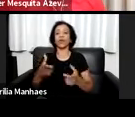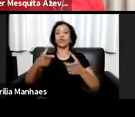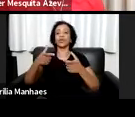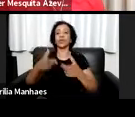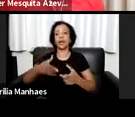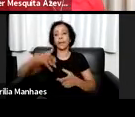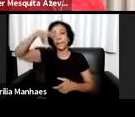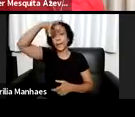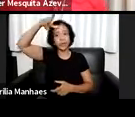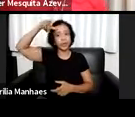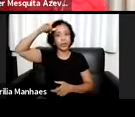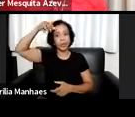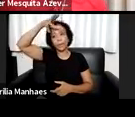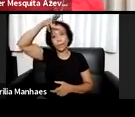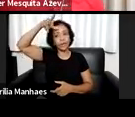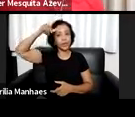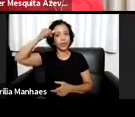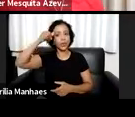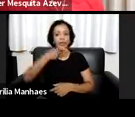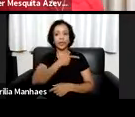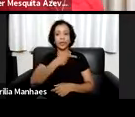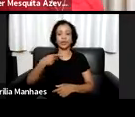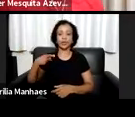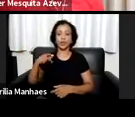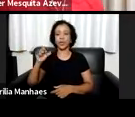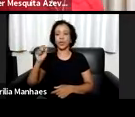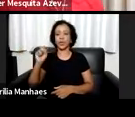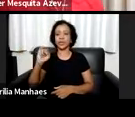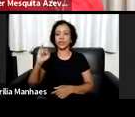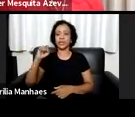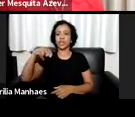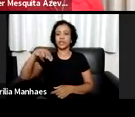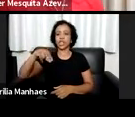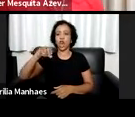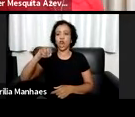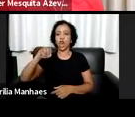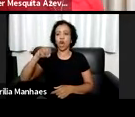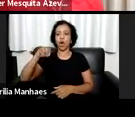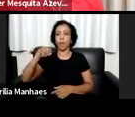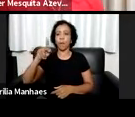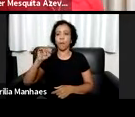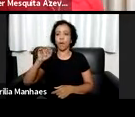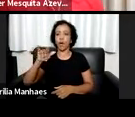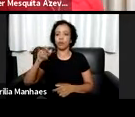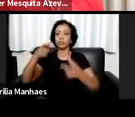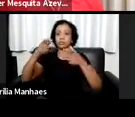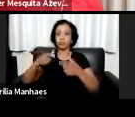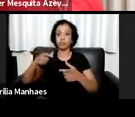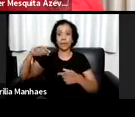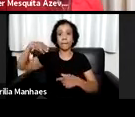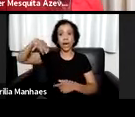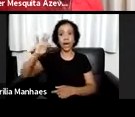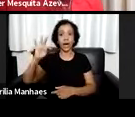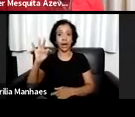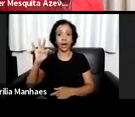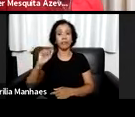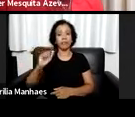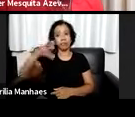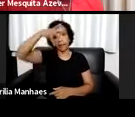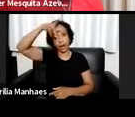Vamos parar em Sinop com o pastor Ciro e nos unirmos, pastor Ciro, também com a Janilton, da PIB Barra do